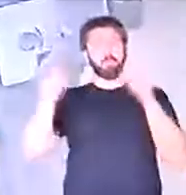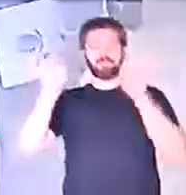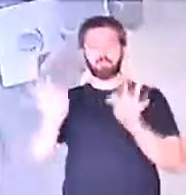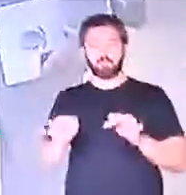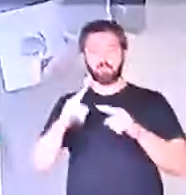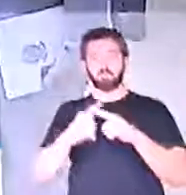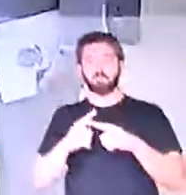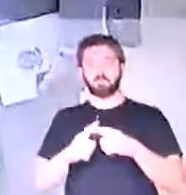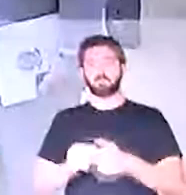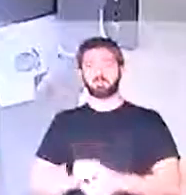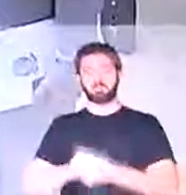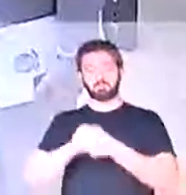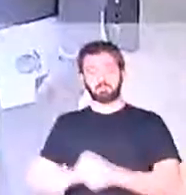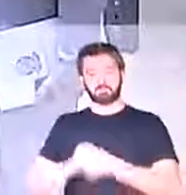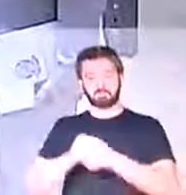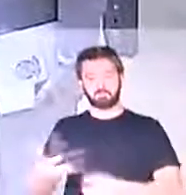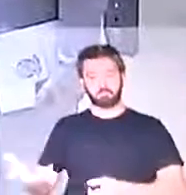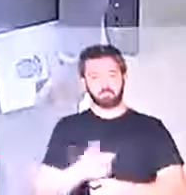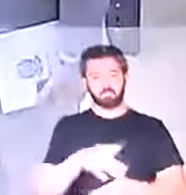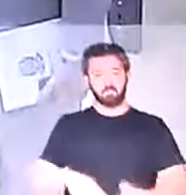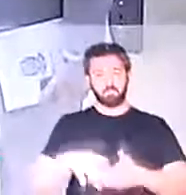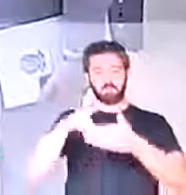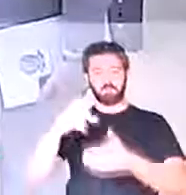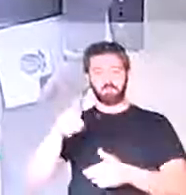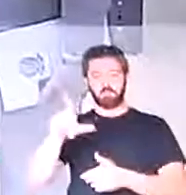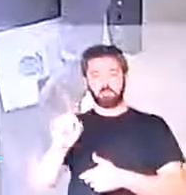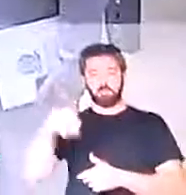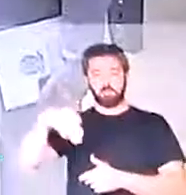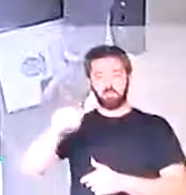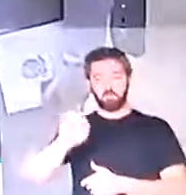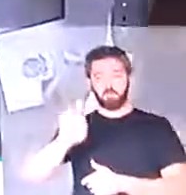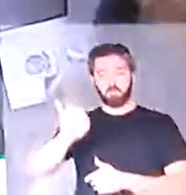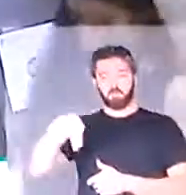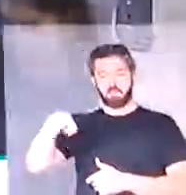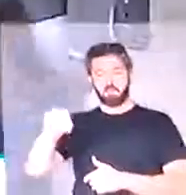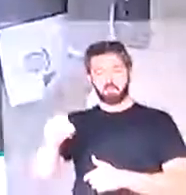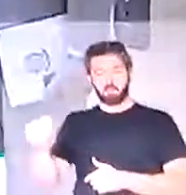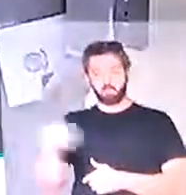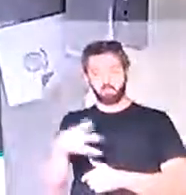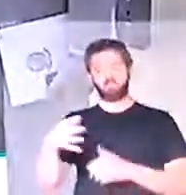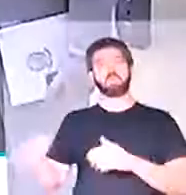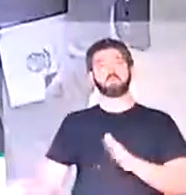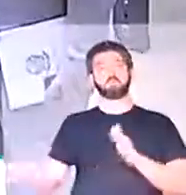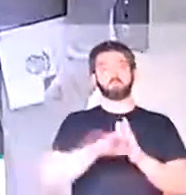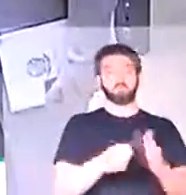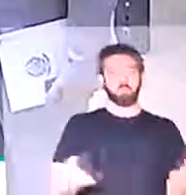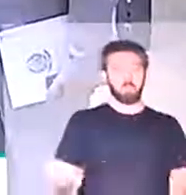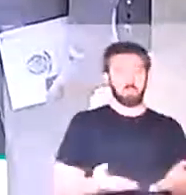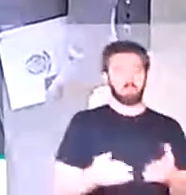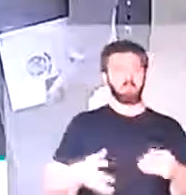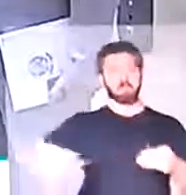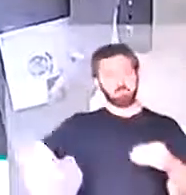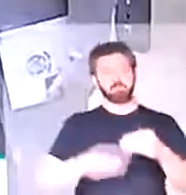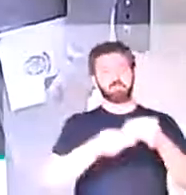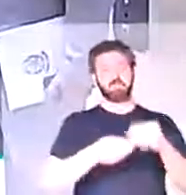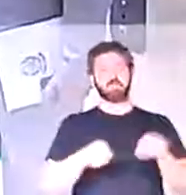também por nós saudarmos o grande líder deputado Paulo Martins, que chega para também dar a sua